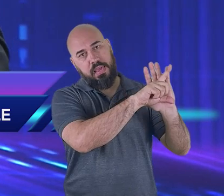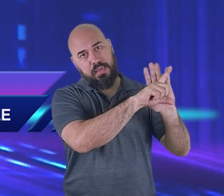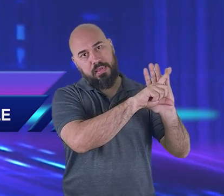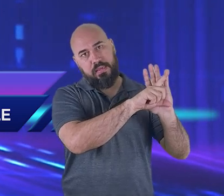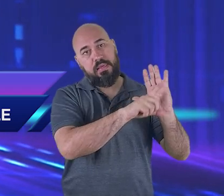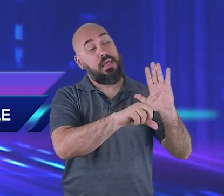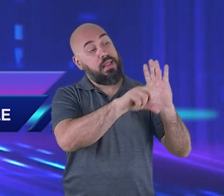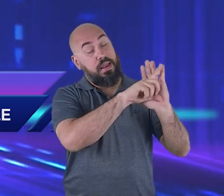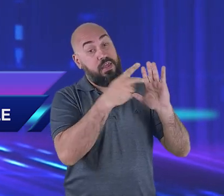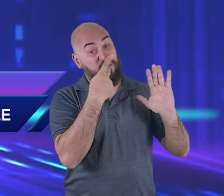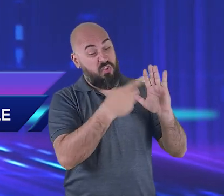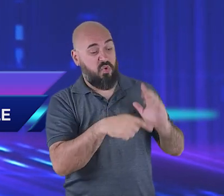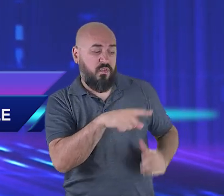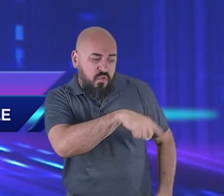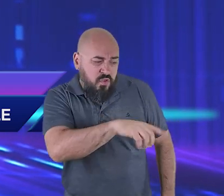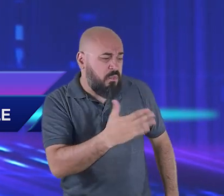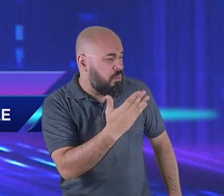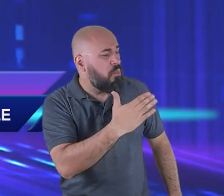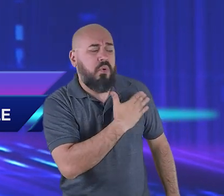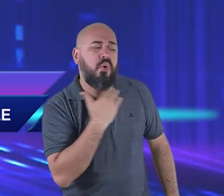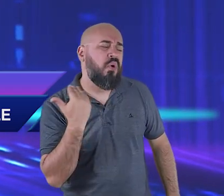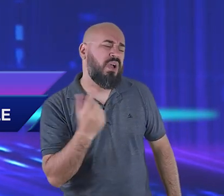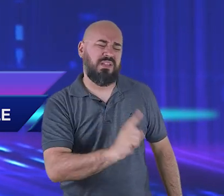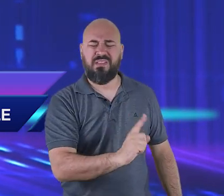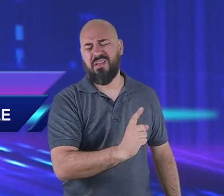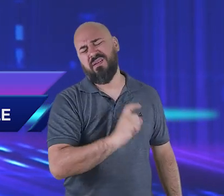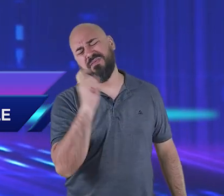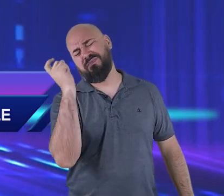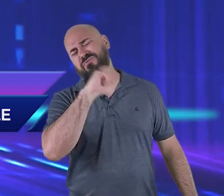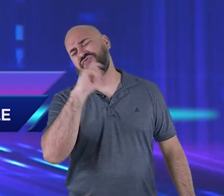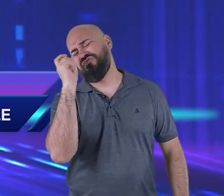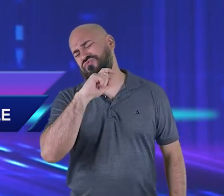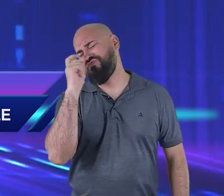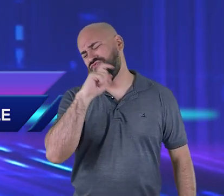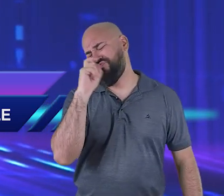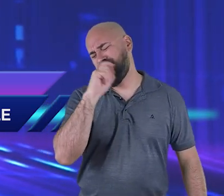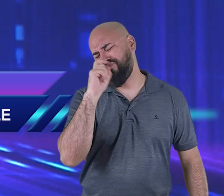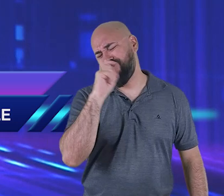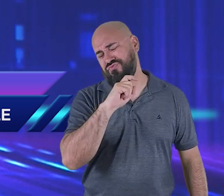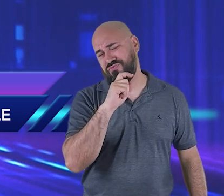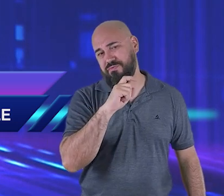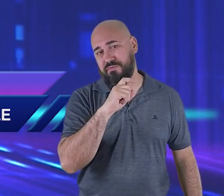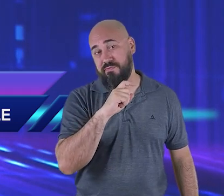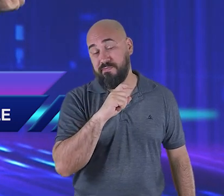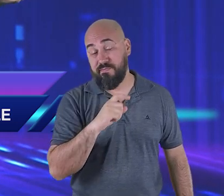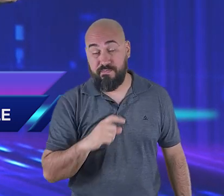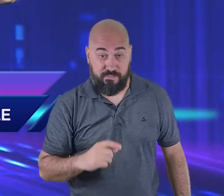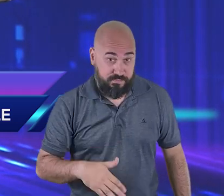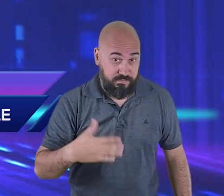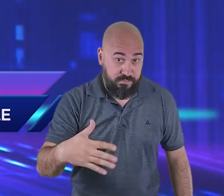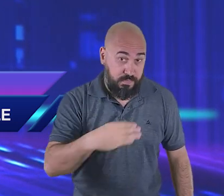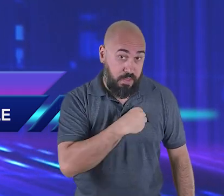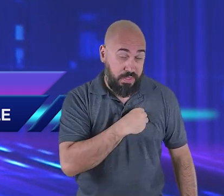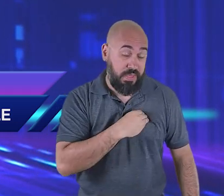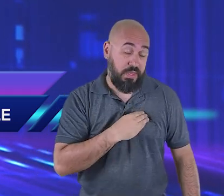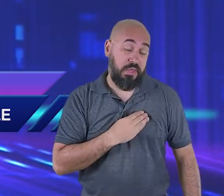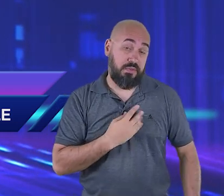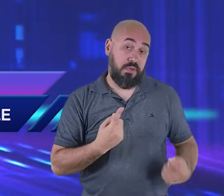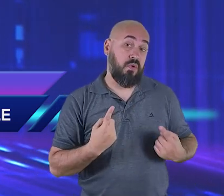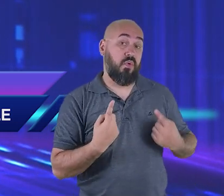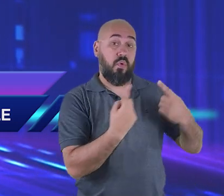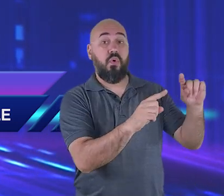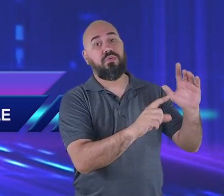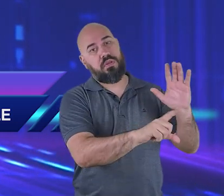A desobediência é algo triste e terrível, de grandes consequências, mas o diabo